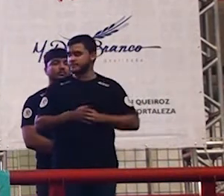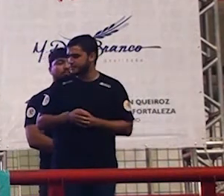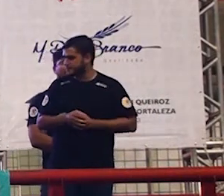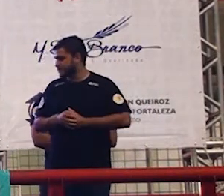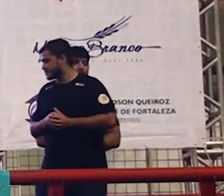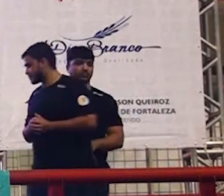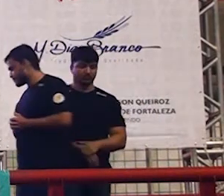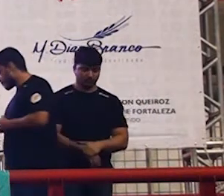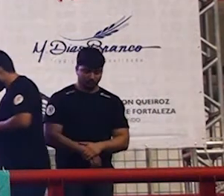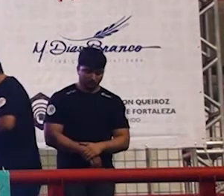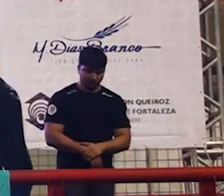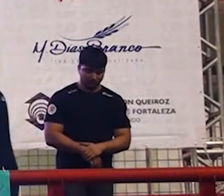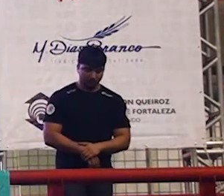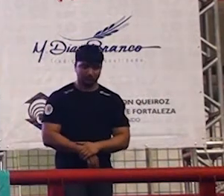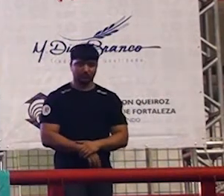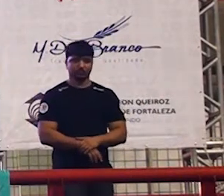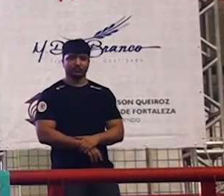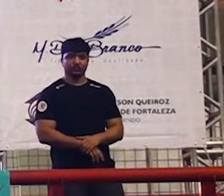Status.